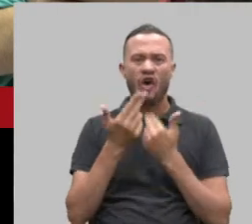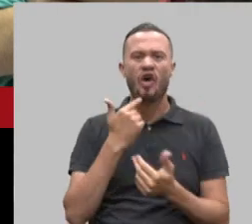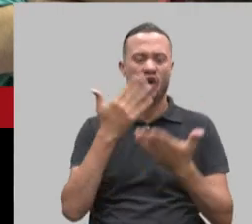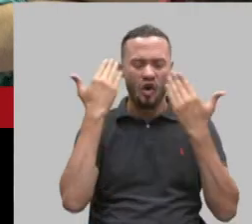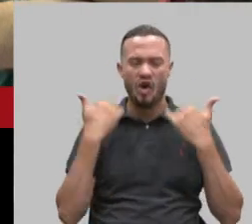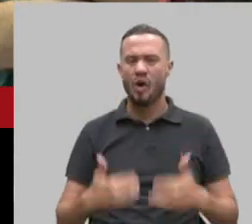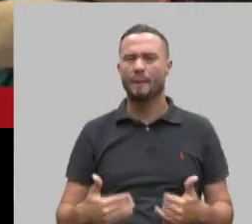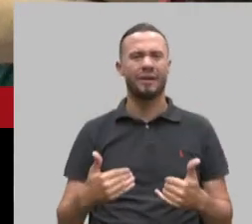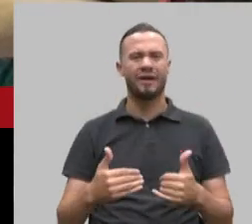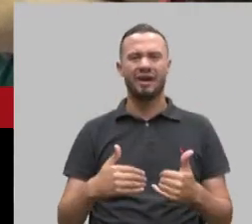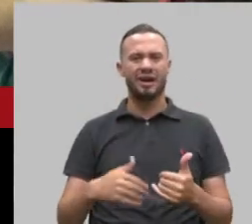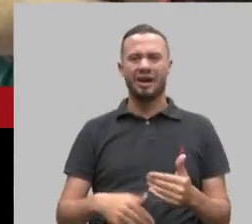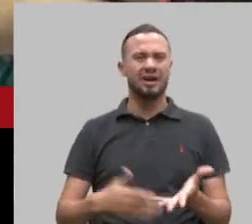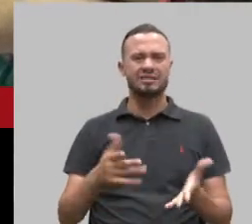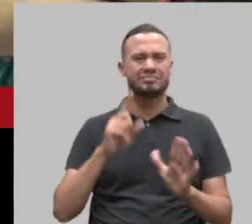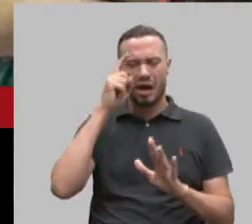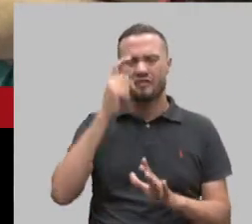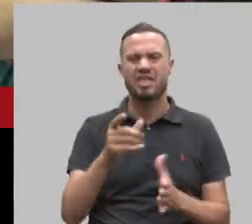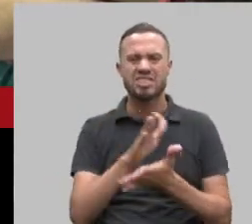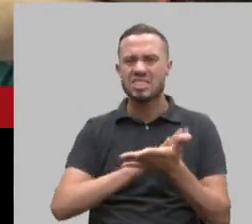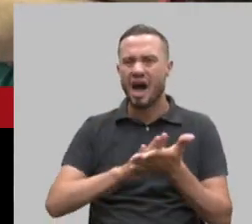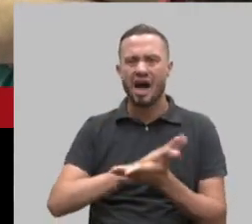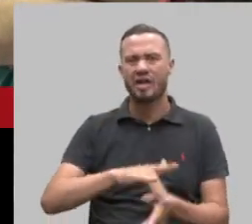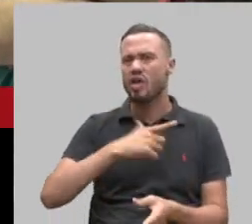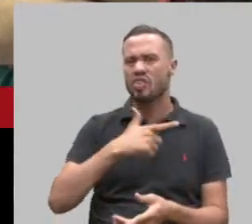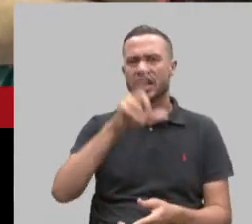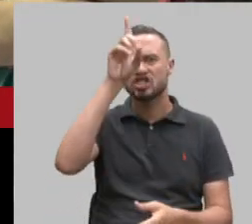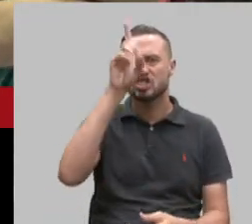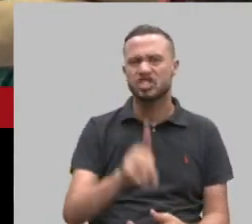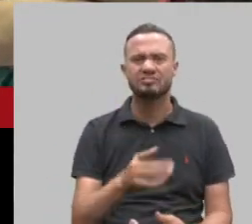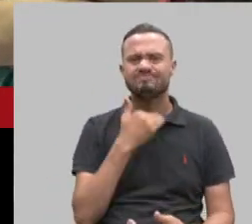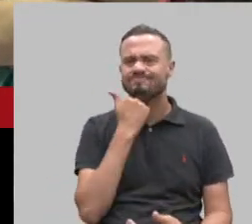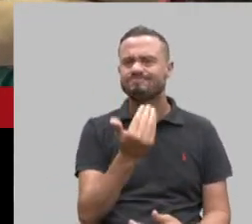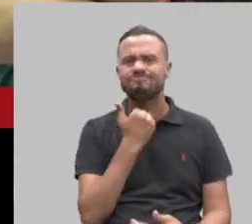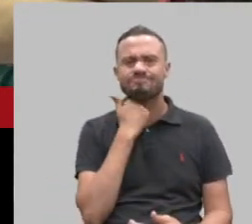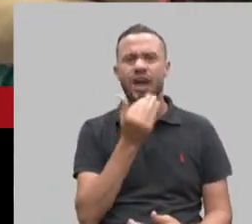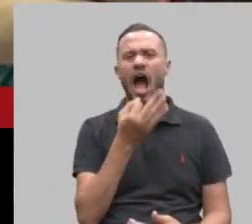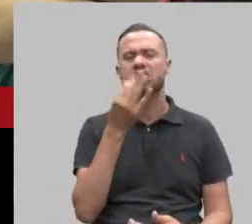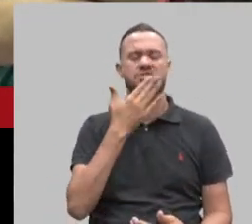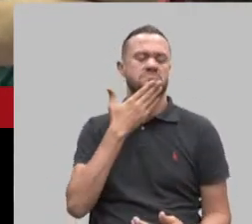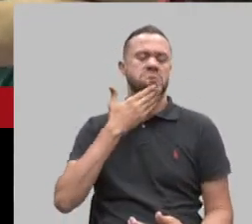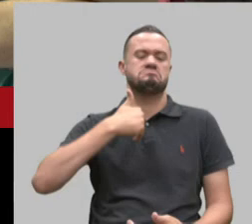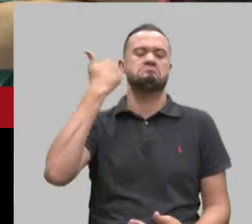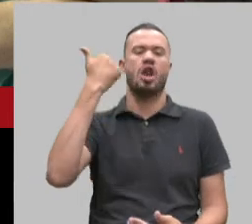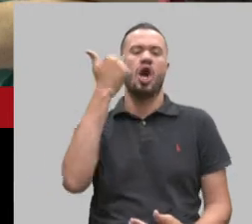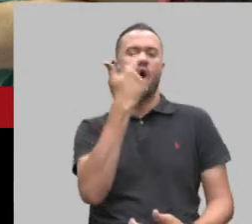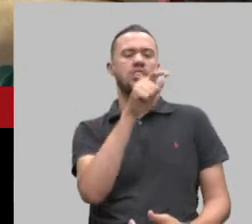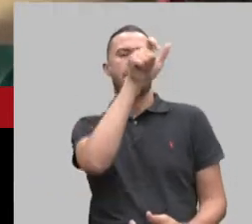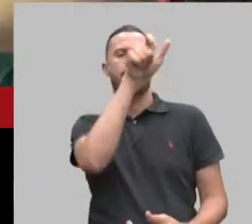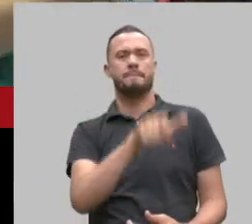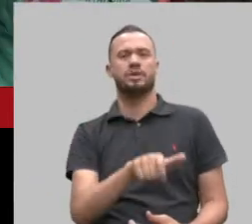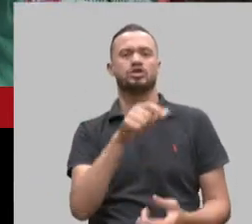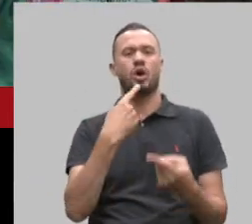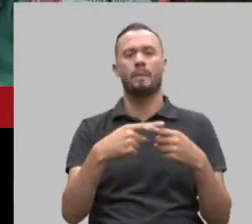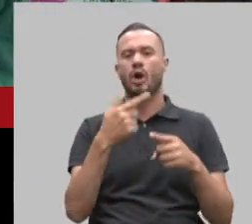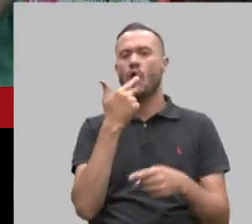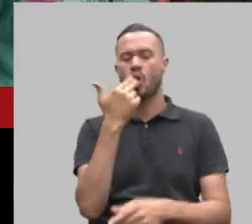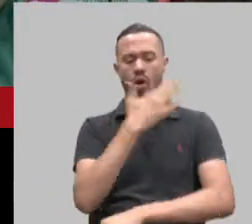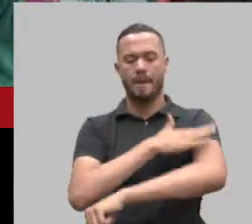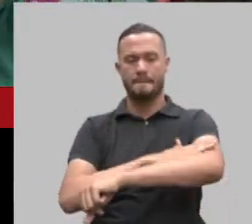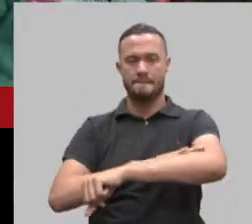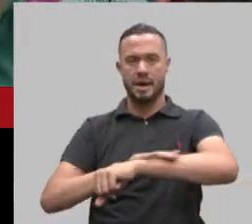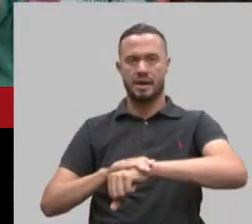o direito a ninguém repito ninguém de se sentir superior ou inferior a alguém só por causa de cor de